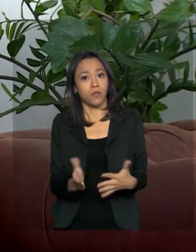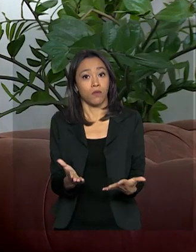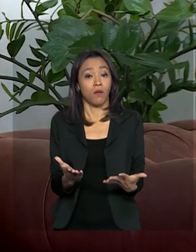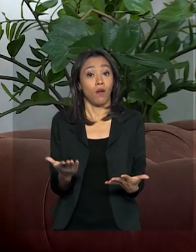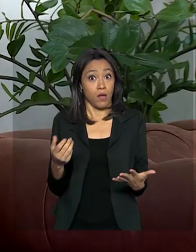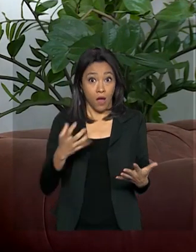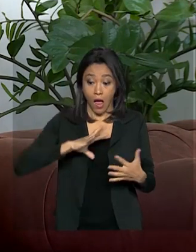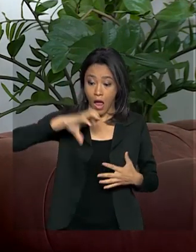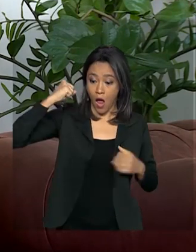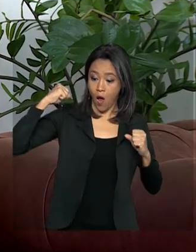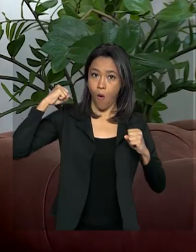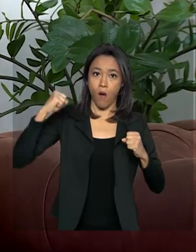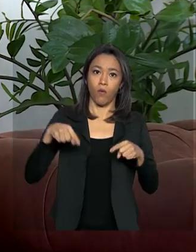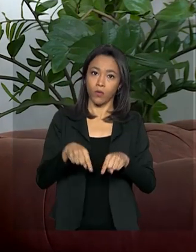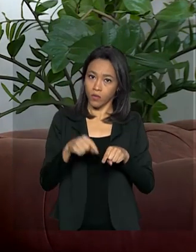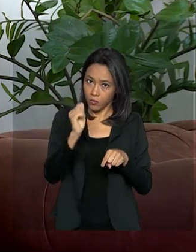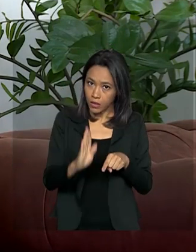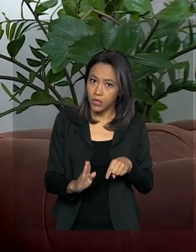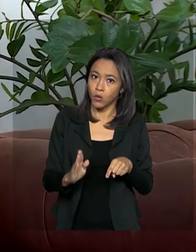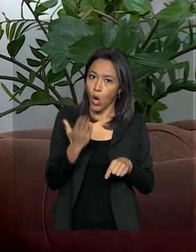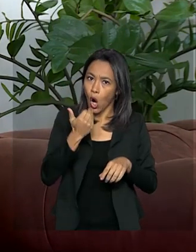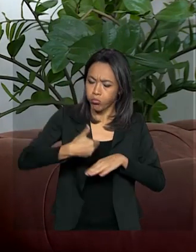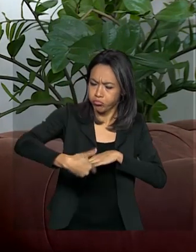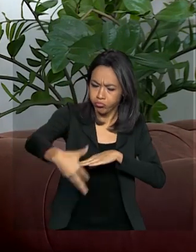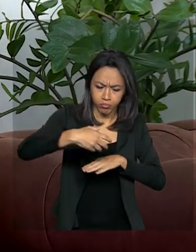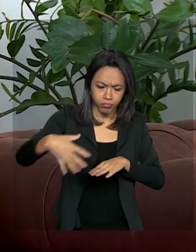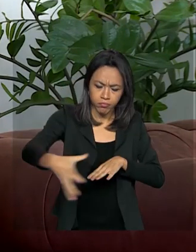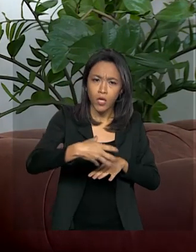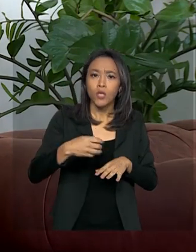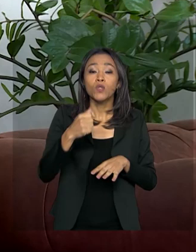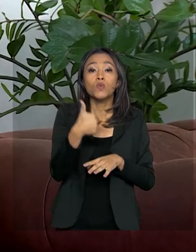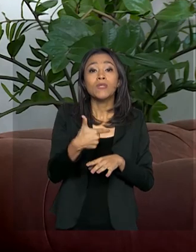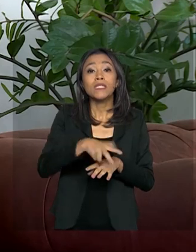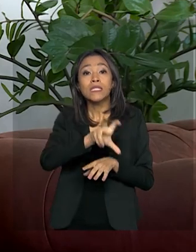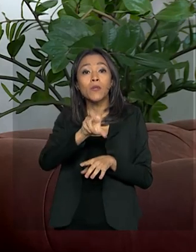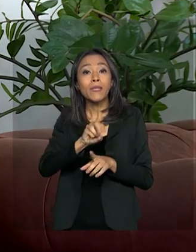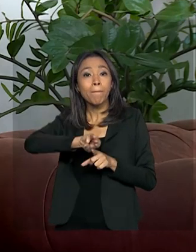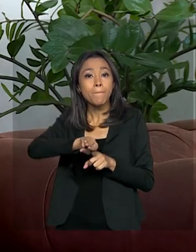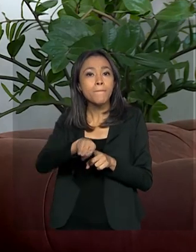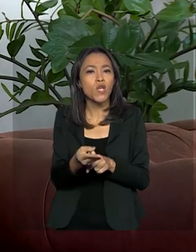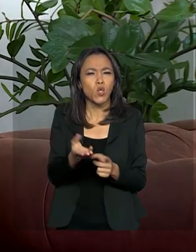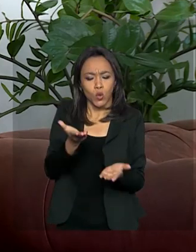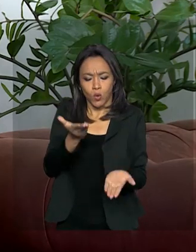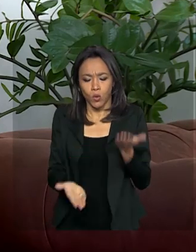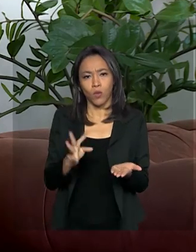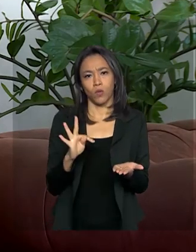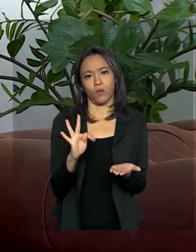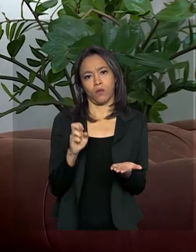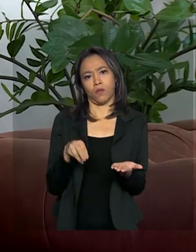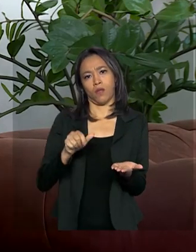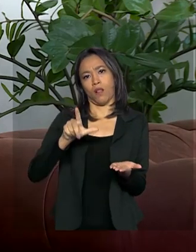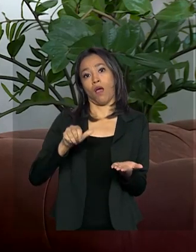má safra recorde aproximadamente 250 milhões de toneladas foram colhido e